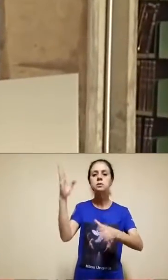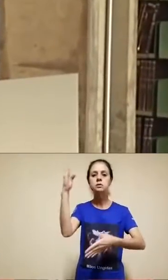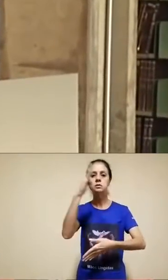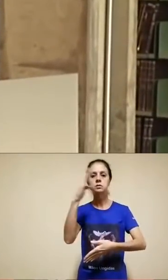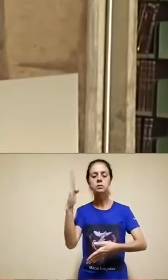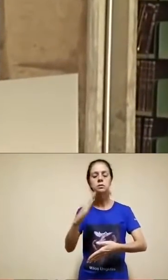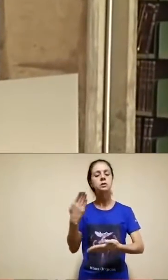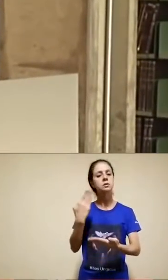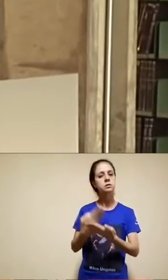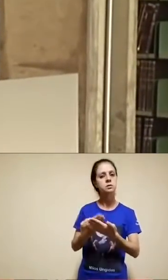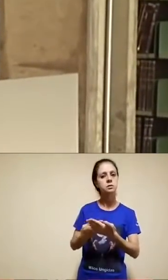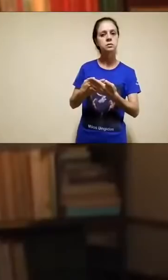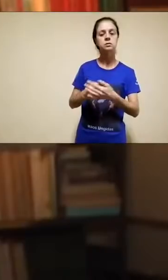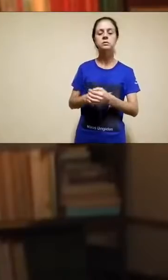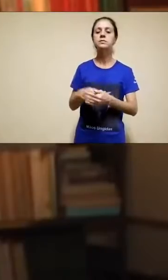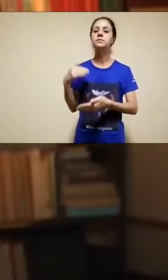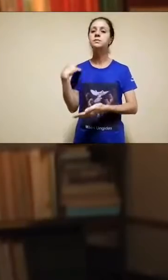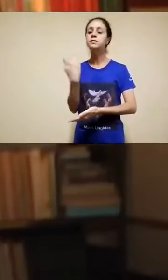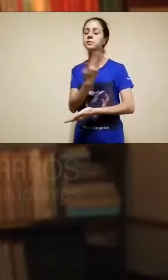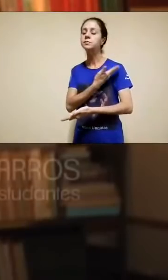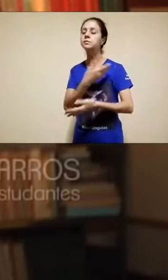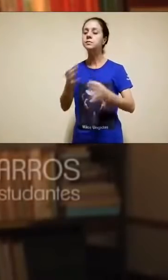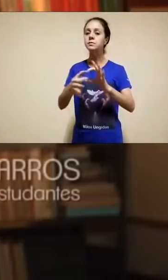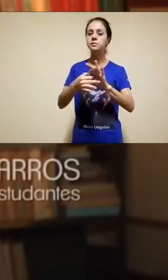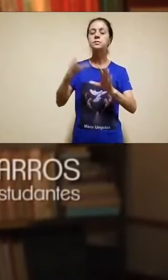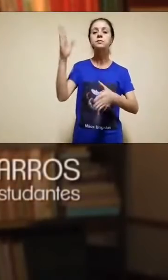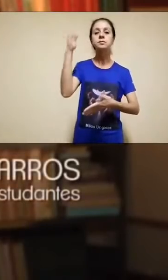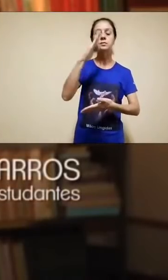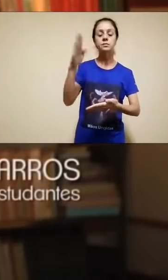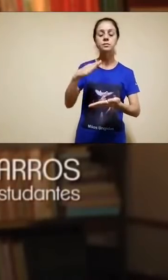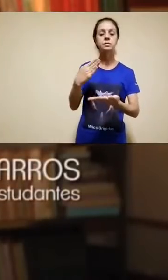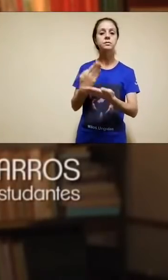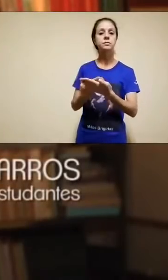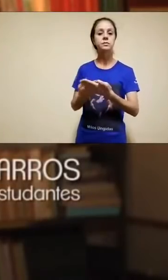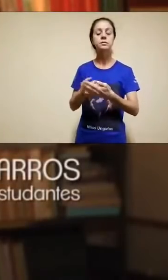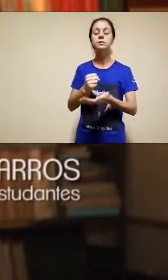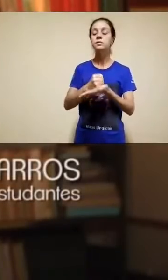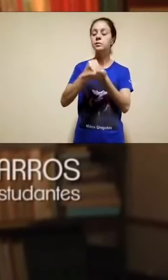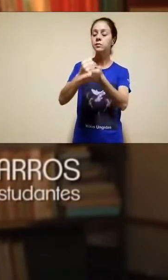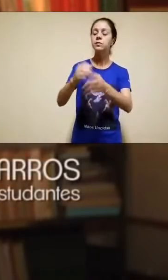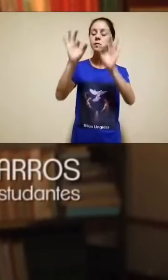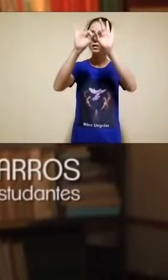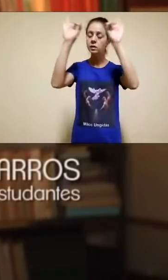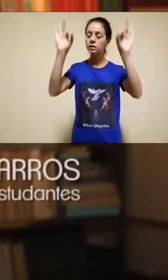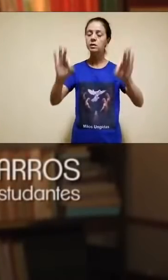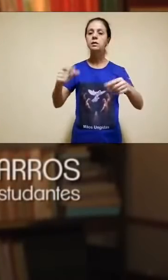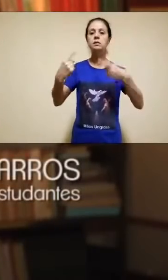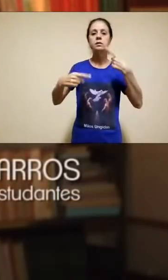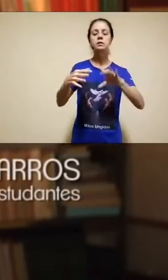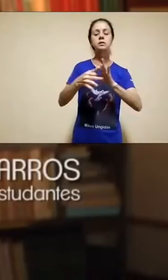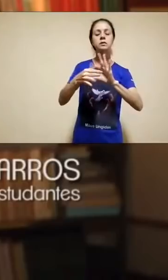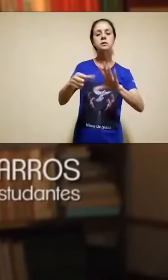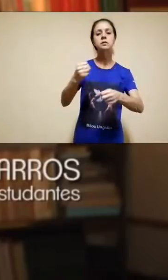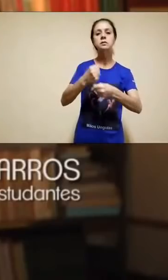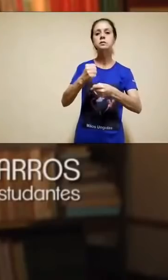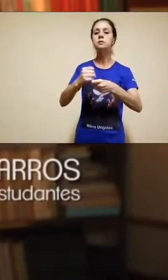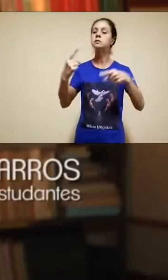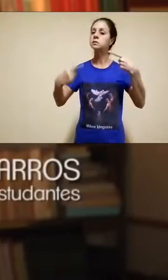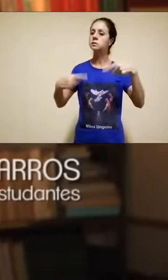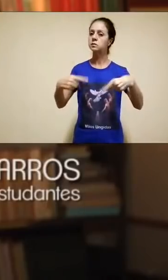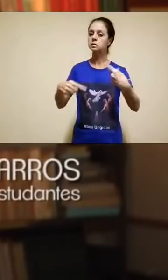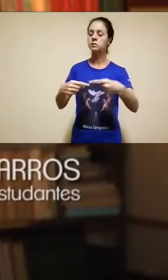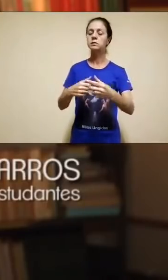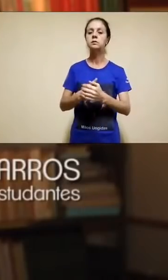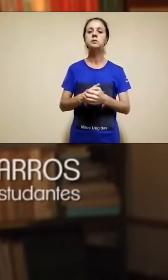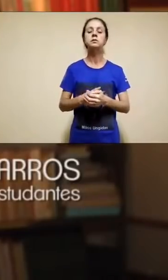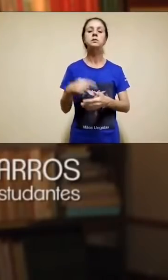União Nacional dos Estudantes. Nós da União Nacional dos Estudantes apoiamos o projeto da Coalizão Democrática pela Reforma Política para